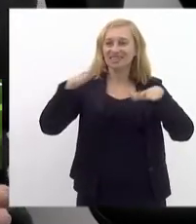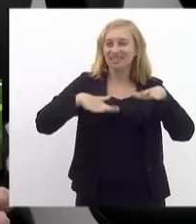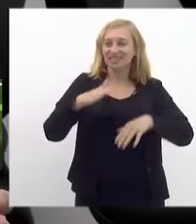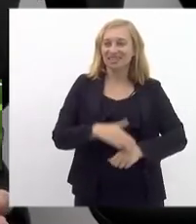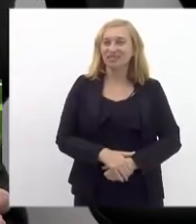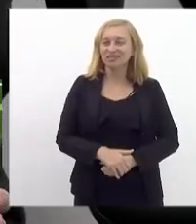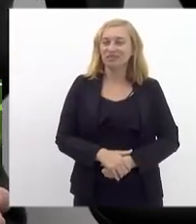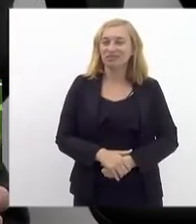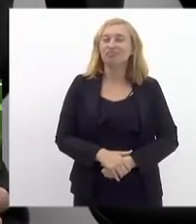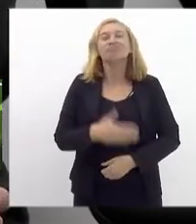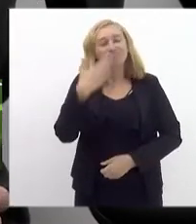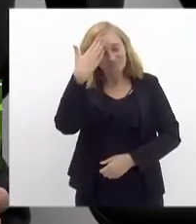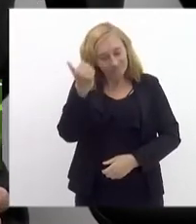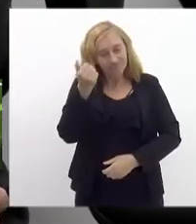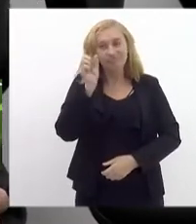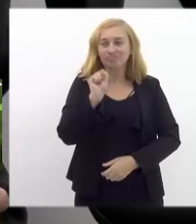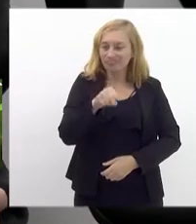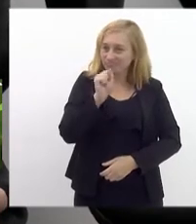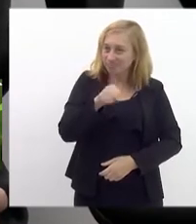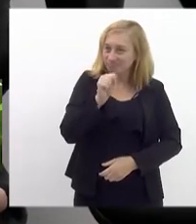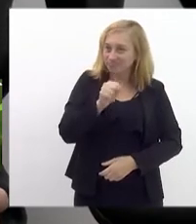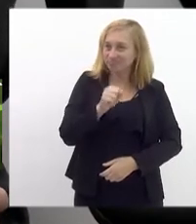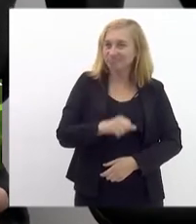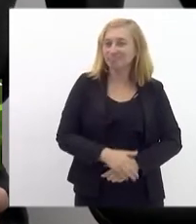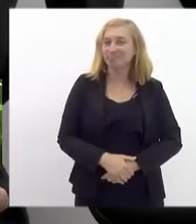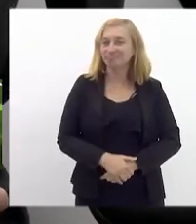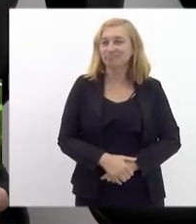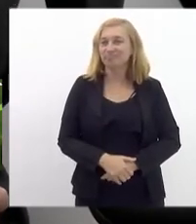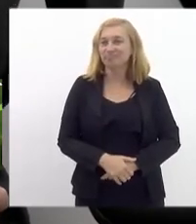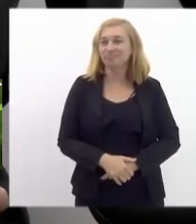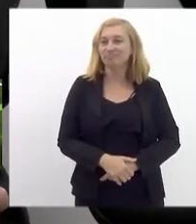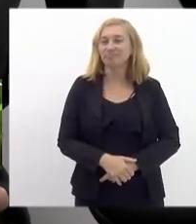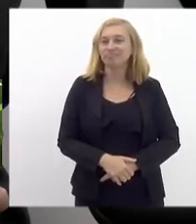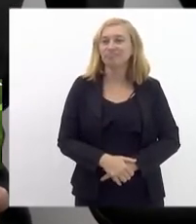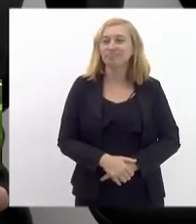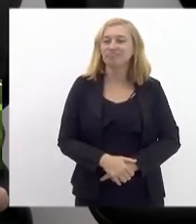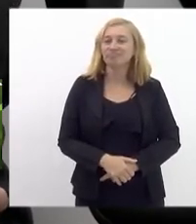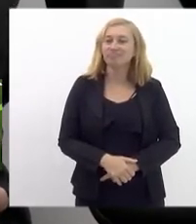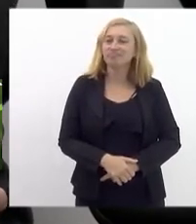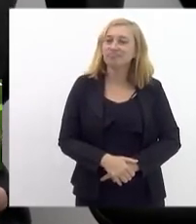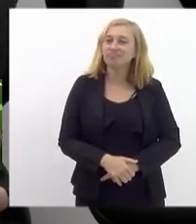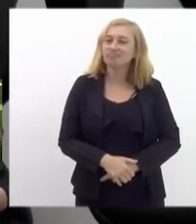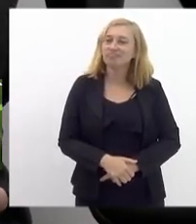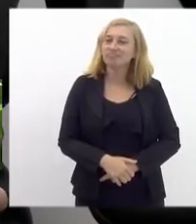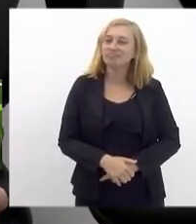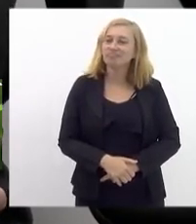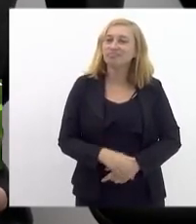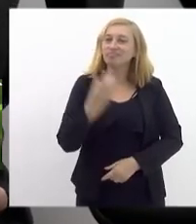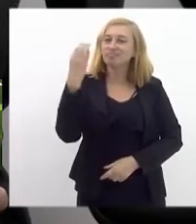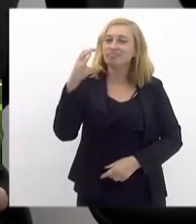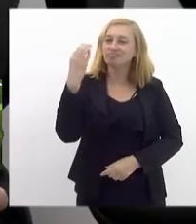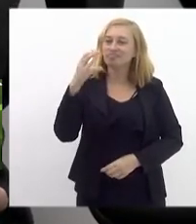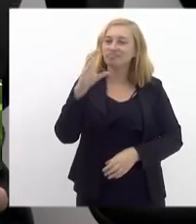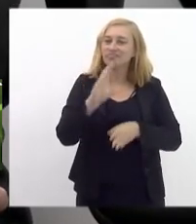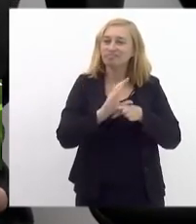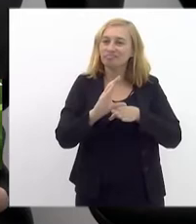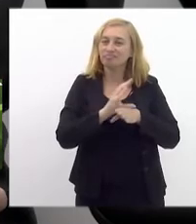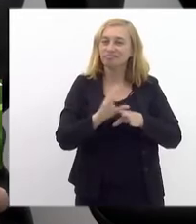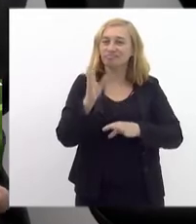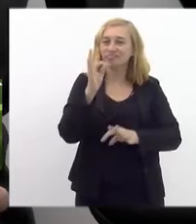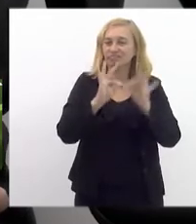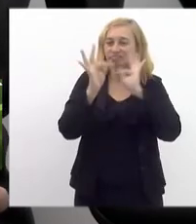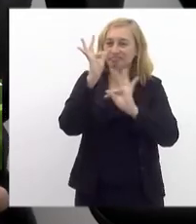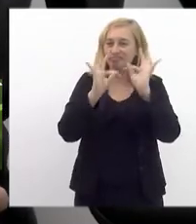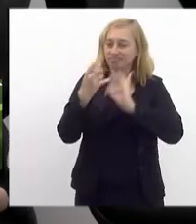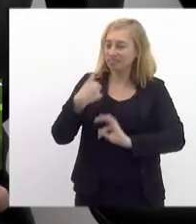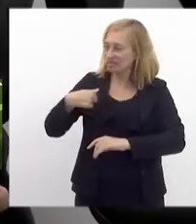Depende. A gente sabe disso. O Conselho Nacional de Ciência, Tecnologia e Inovação, Conselho Nacional de Ciência e Tecnologia, o CCT, que eu participei há